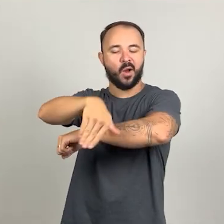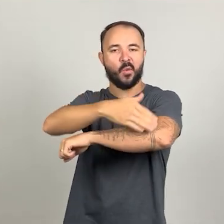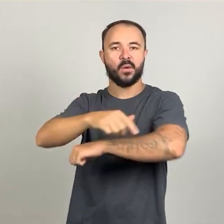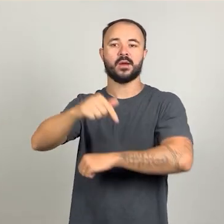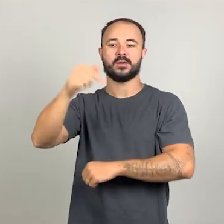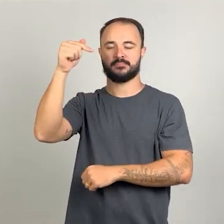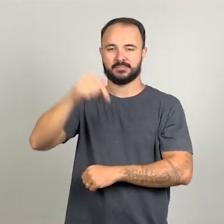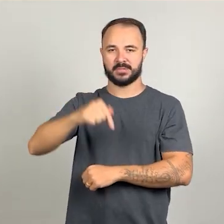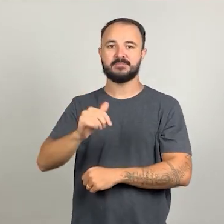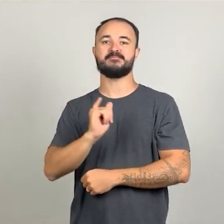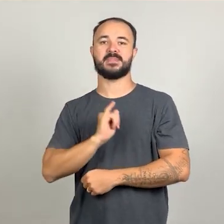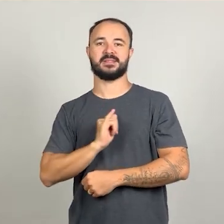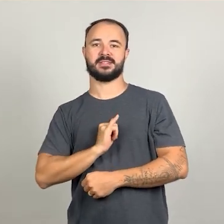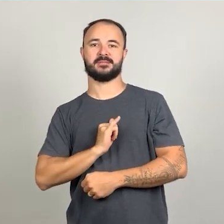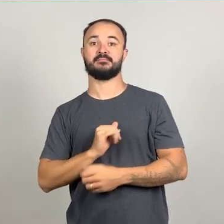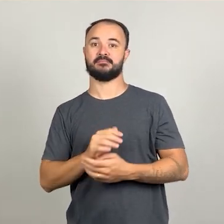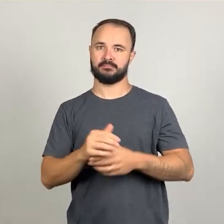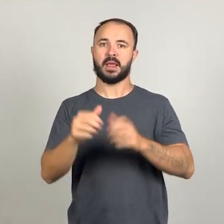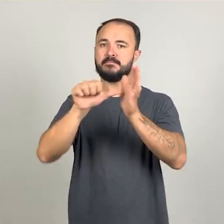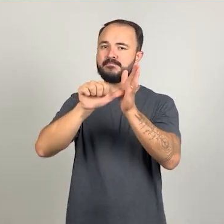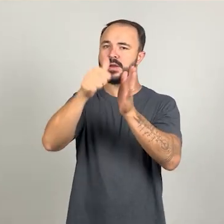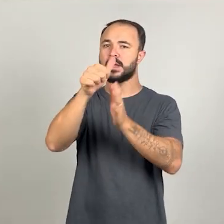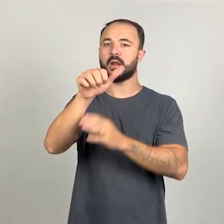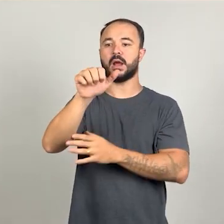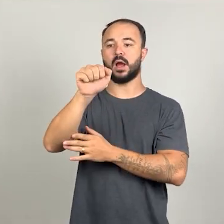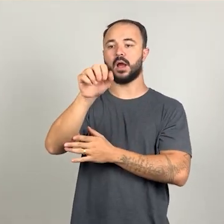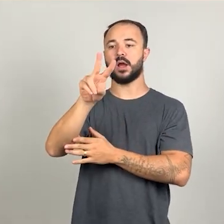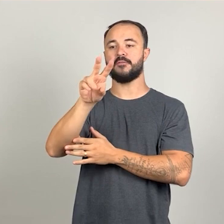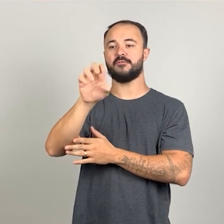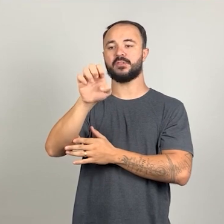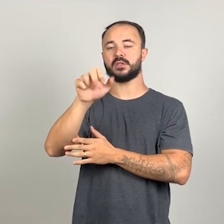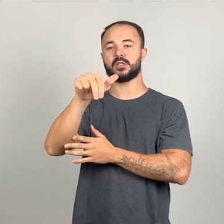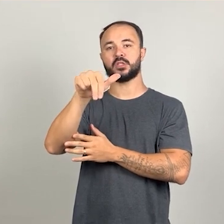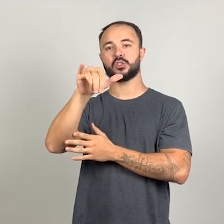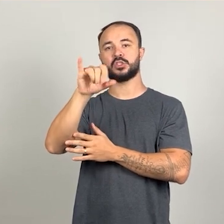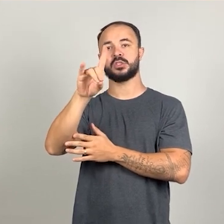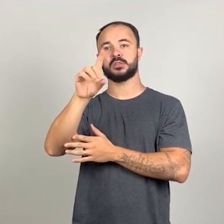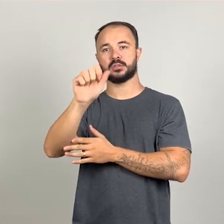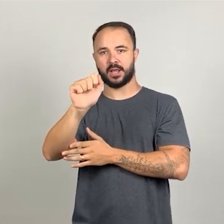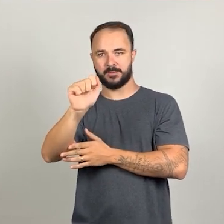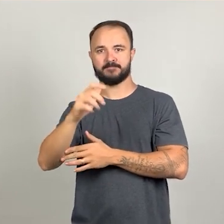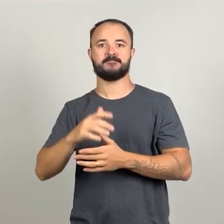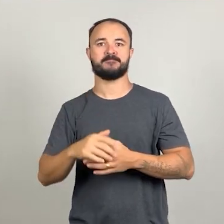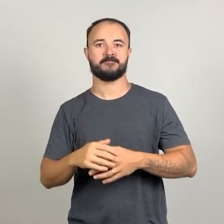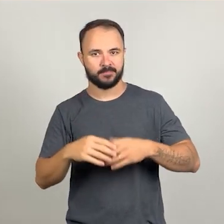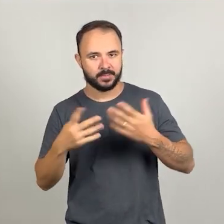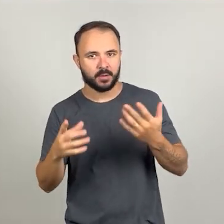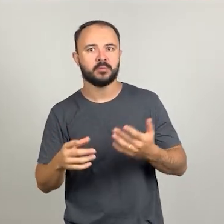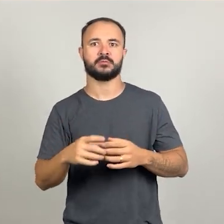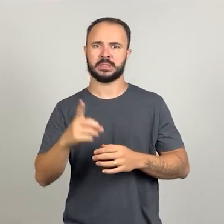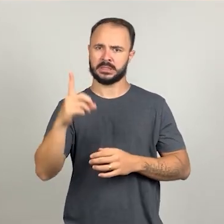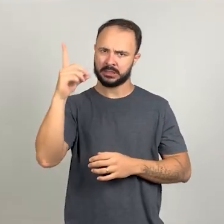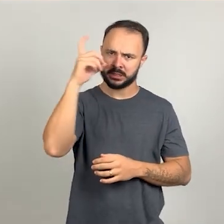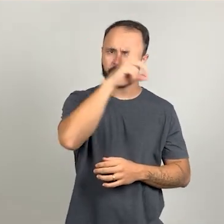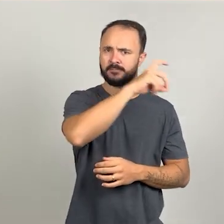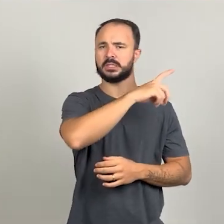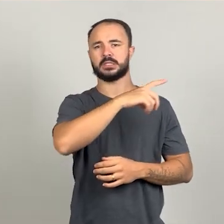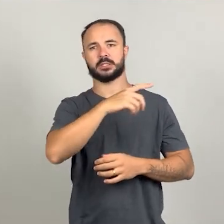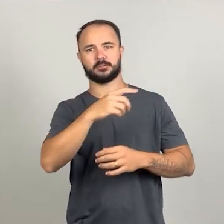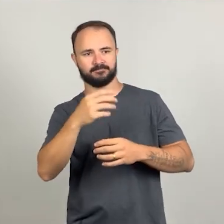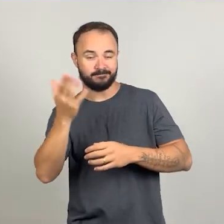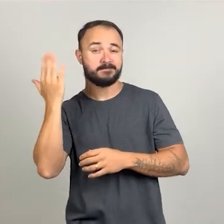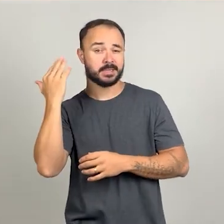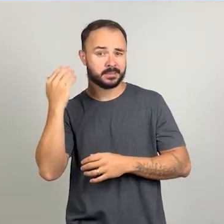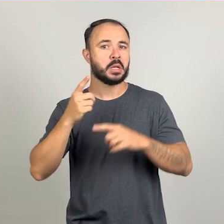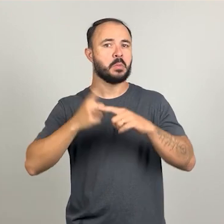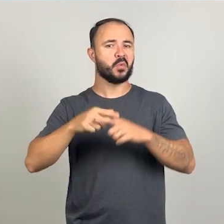tá? A construção da estrada foi um desafio muito grande para o governo municipal. Por quê? Porque Imperatriz